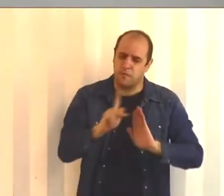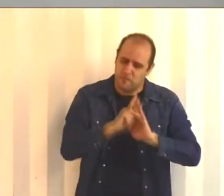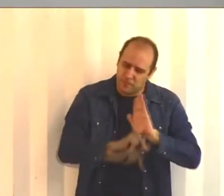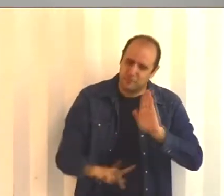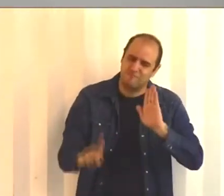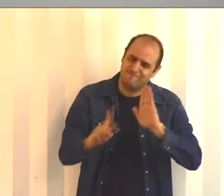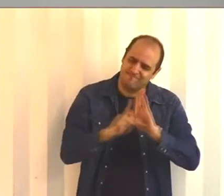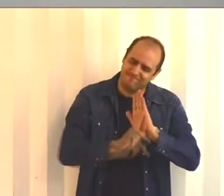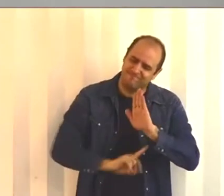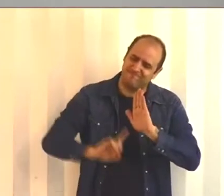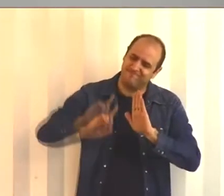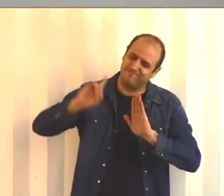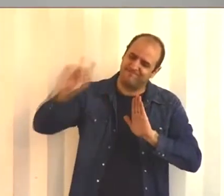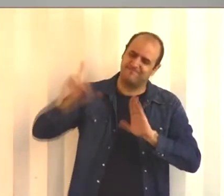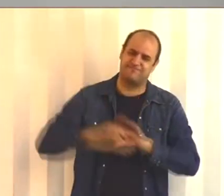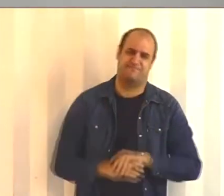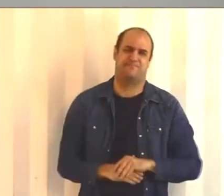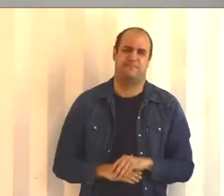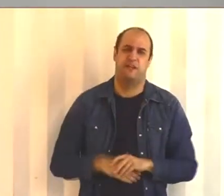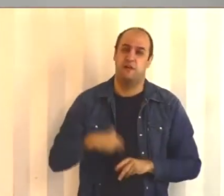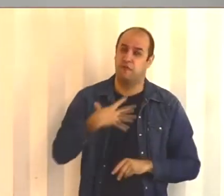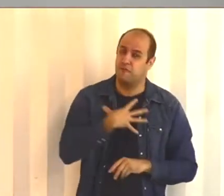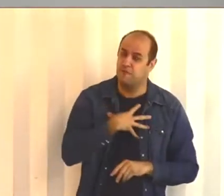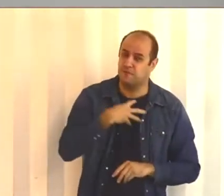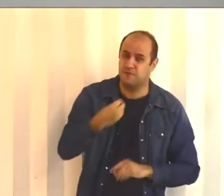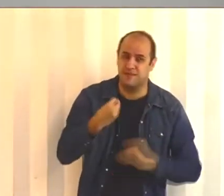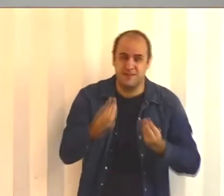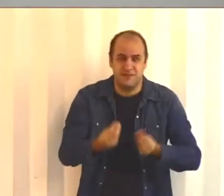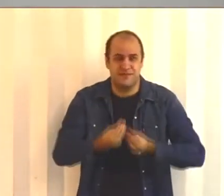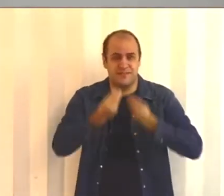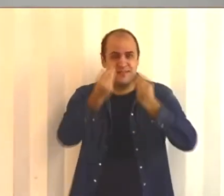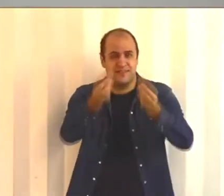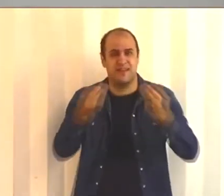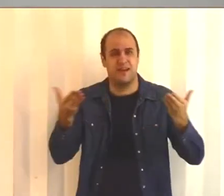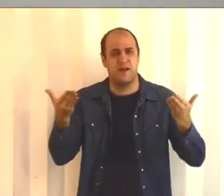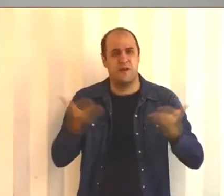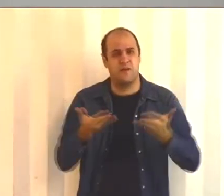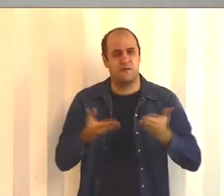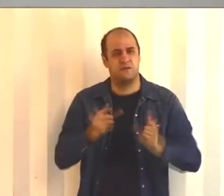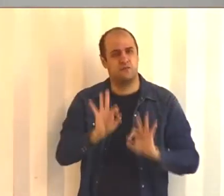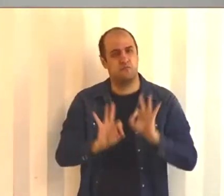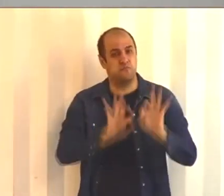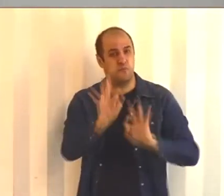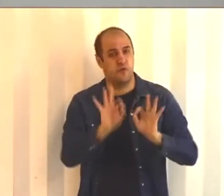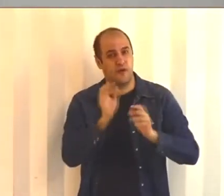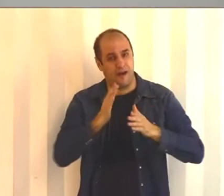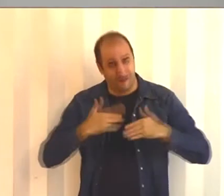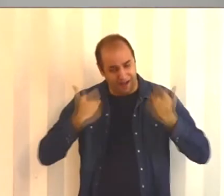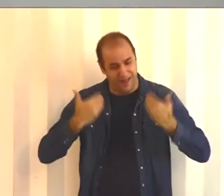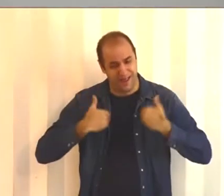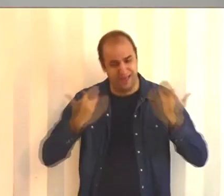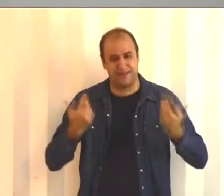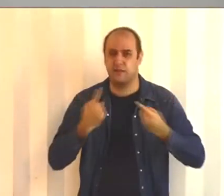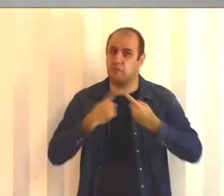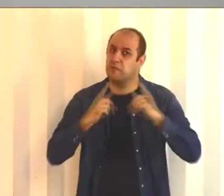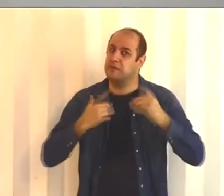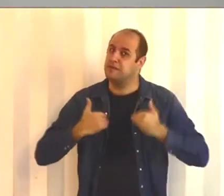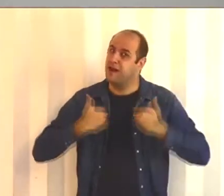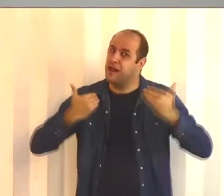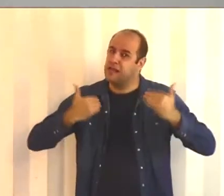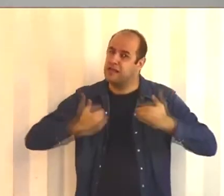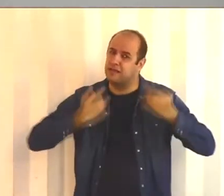de Deus. Os filhos que Deus nos deu são o motivo da nossa alegria, mas essa nossa